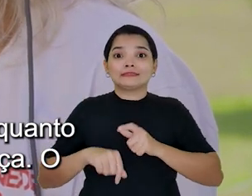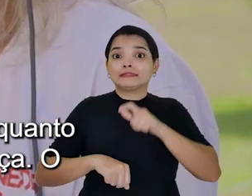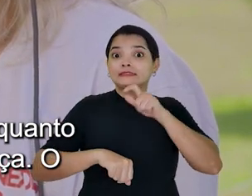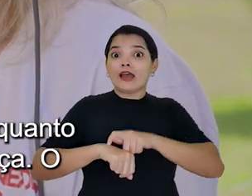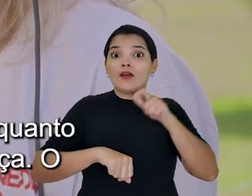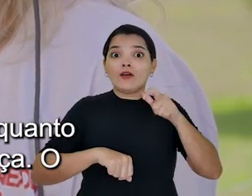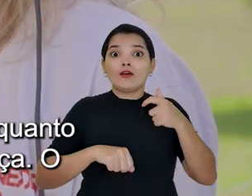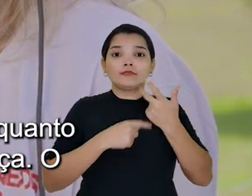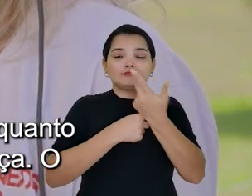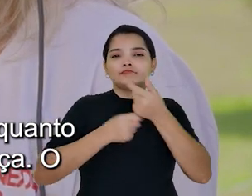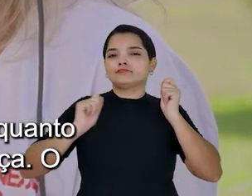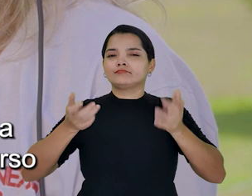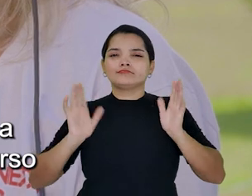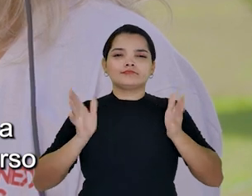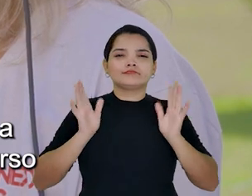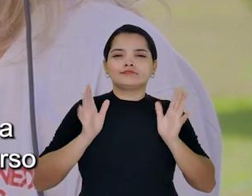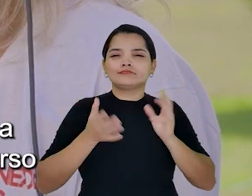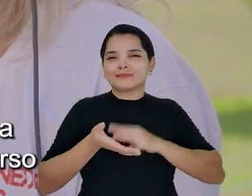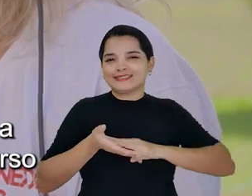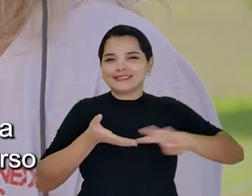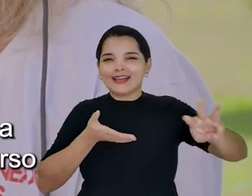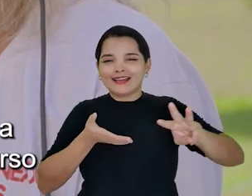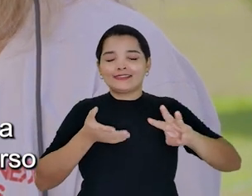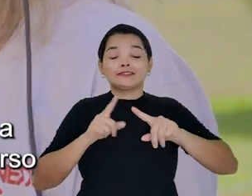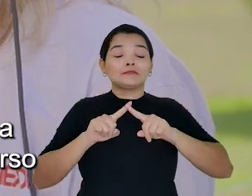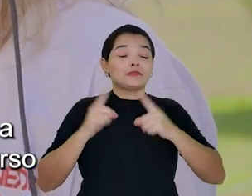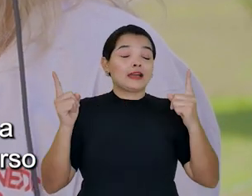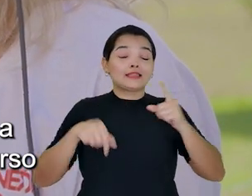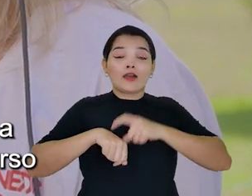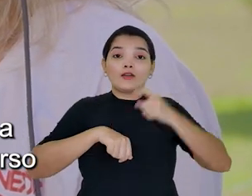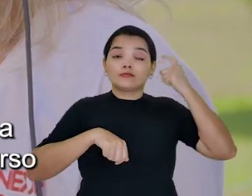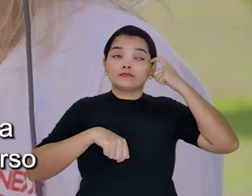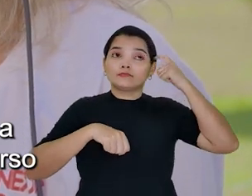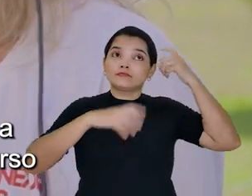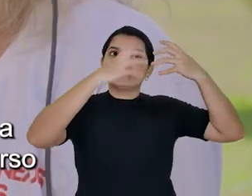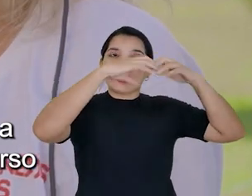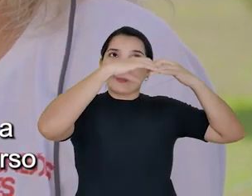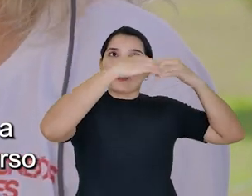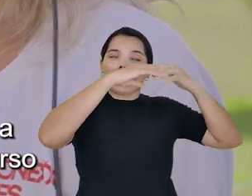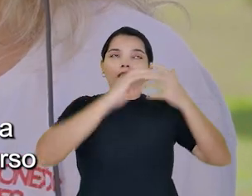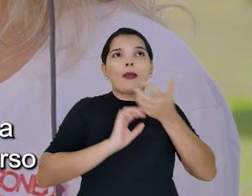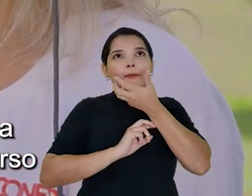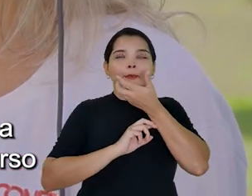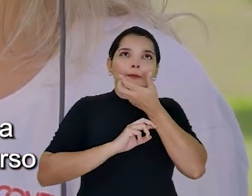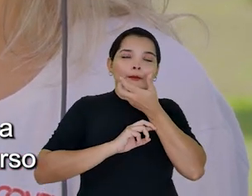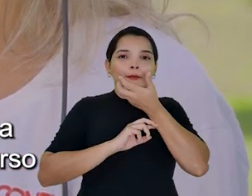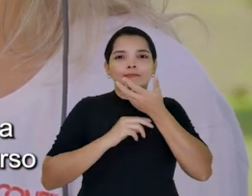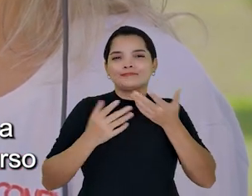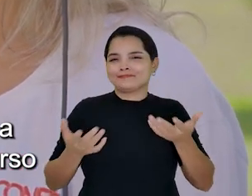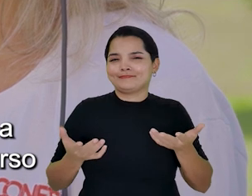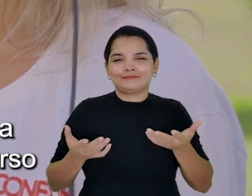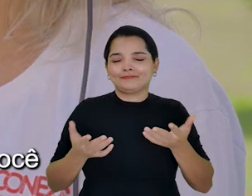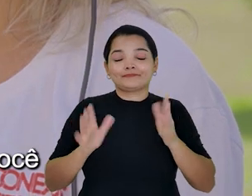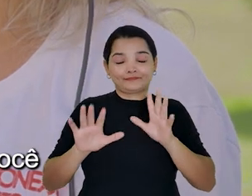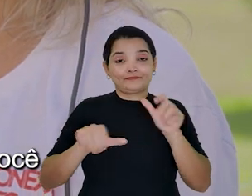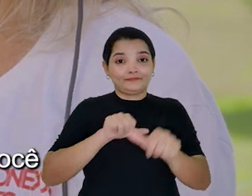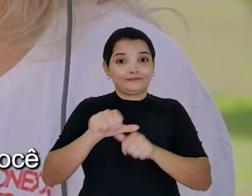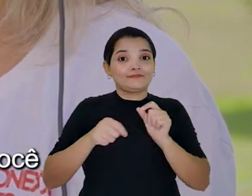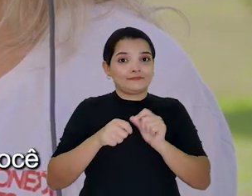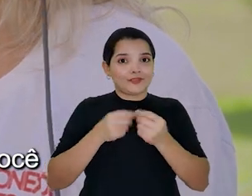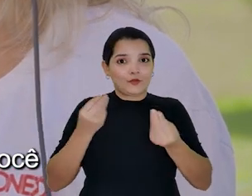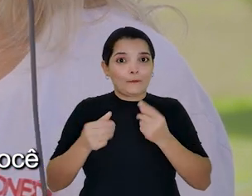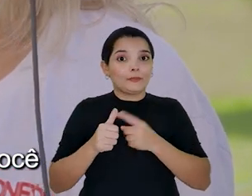gente tá elaborando as ideias na nossa cabeça o que que a gente pode fazer primeiro Elabore a sua ideia como se você fosse fazer um discurso que